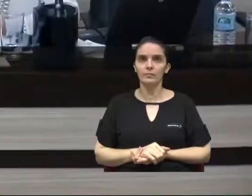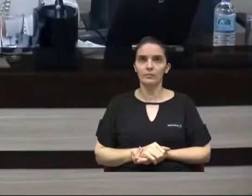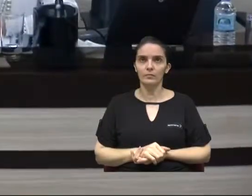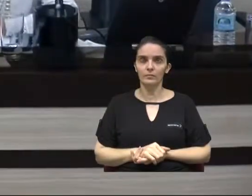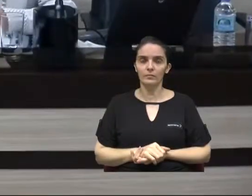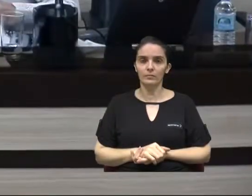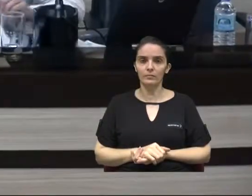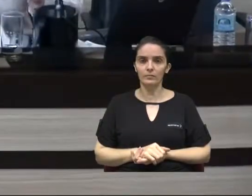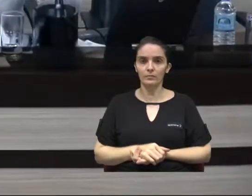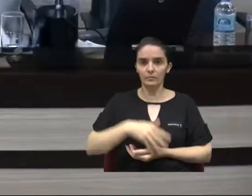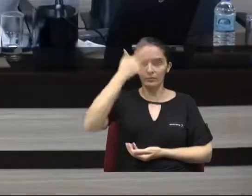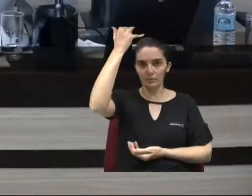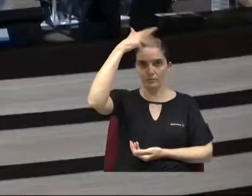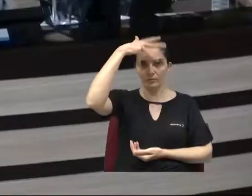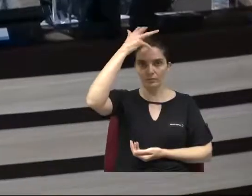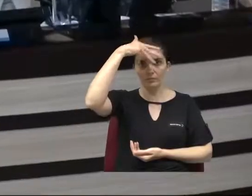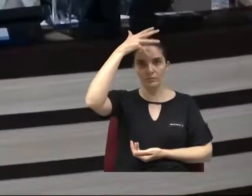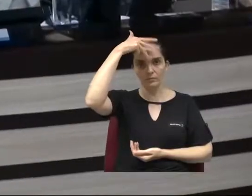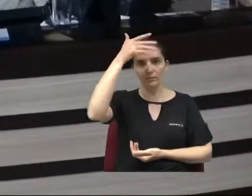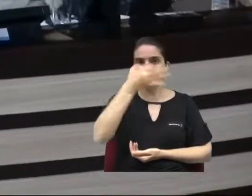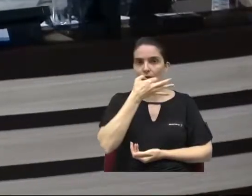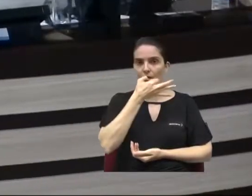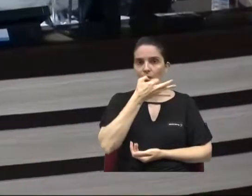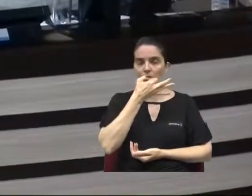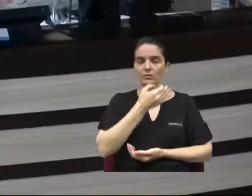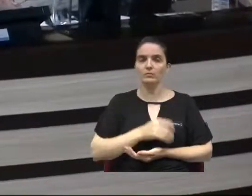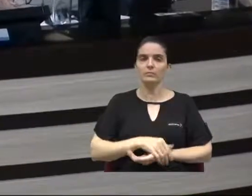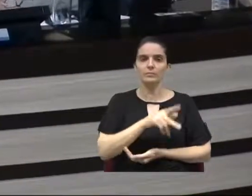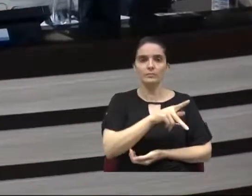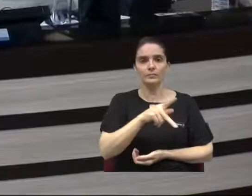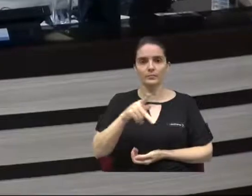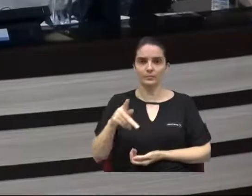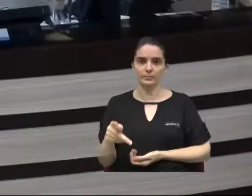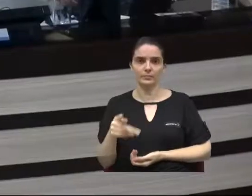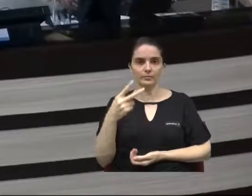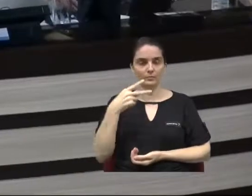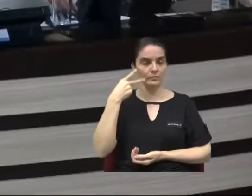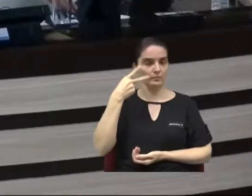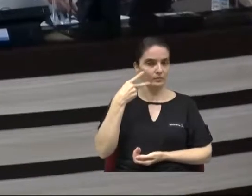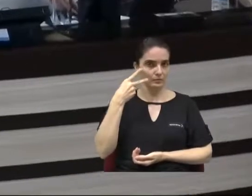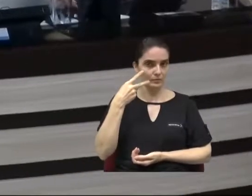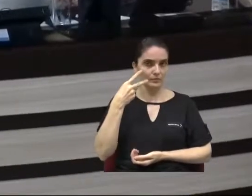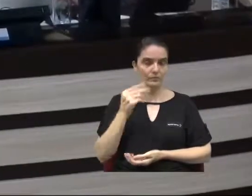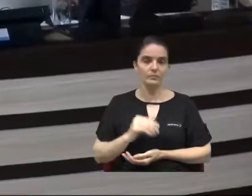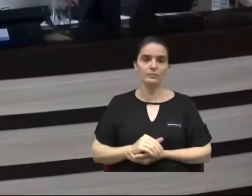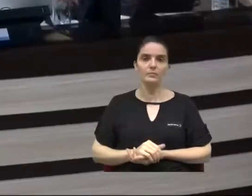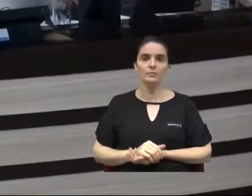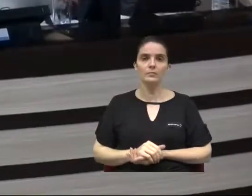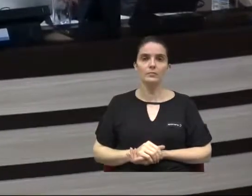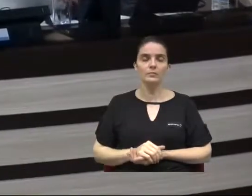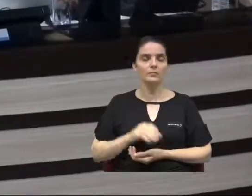Senhor presidente. Com a palavra a vereadora Érica Tanque. Senhor presidente, nobres pares, a vereadora Constância traz um